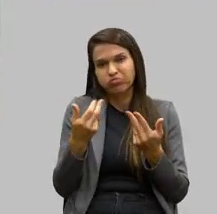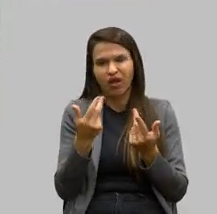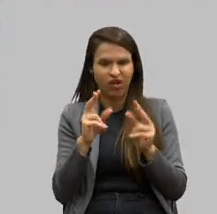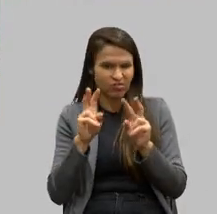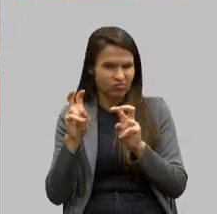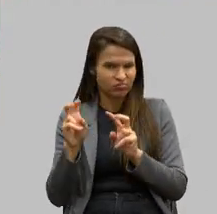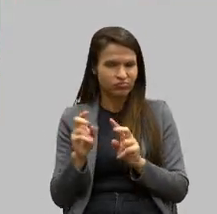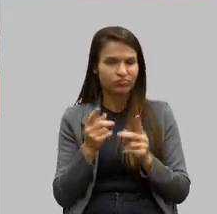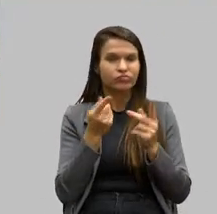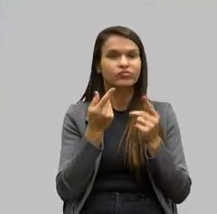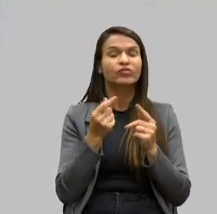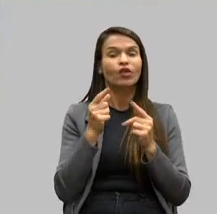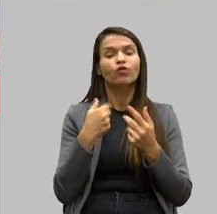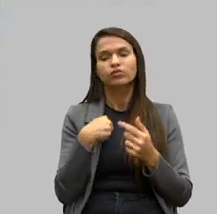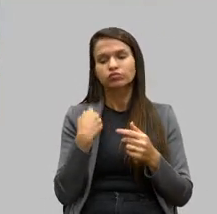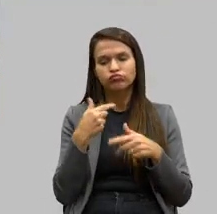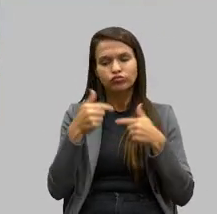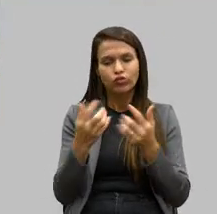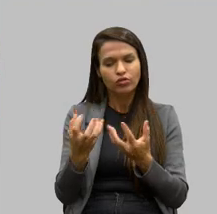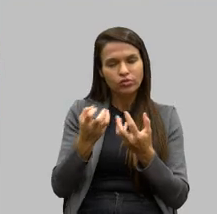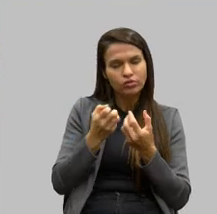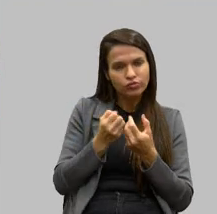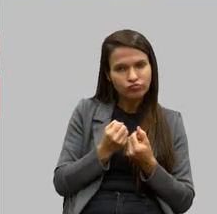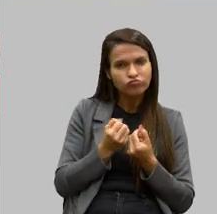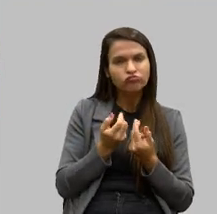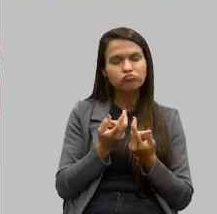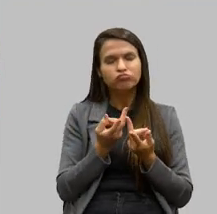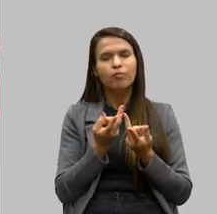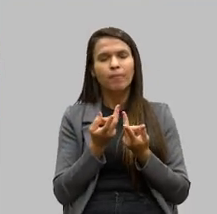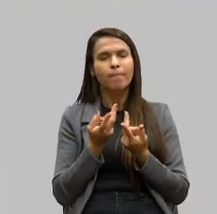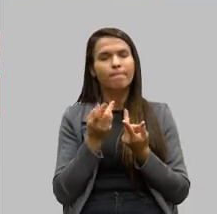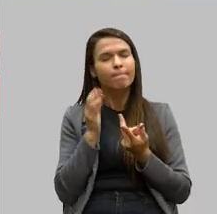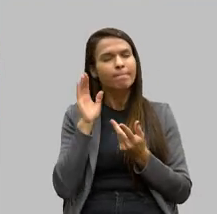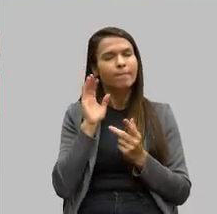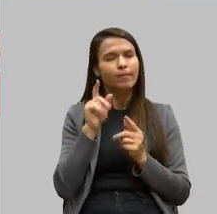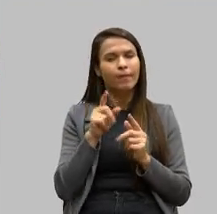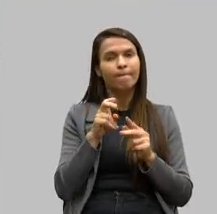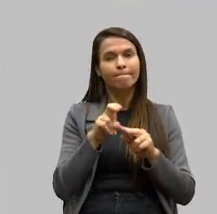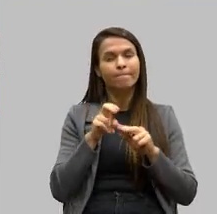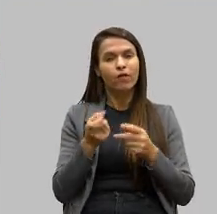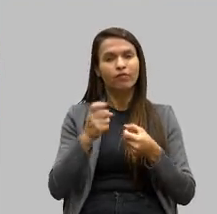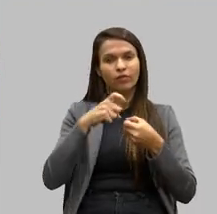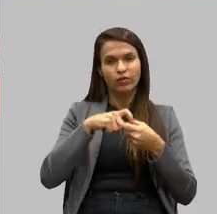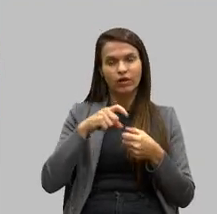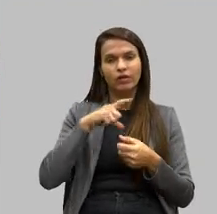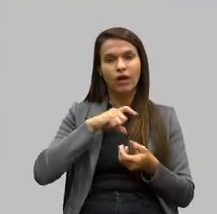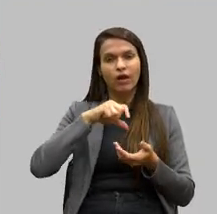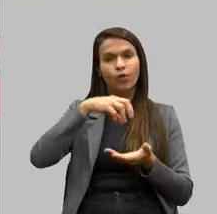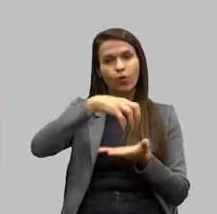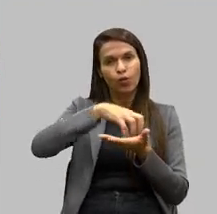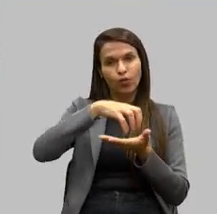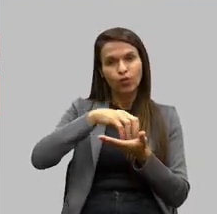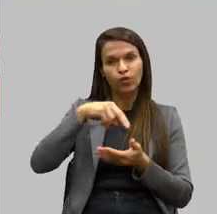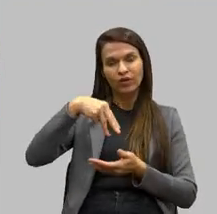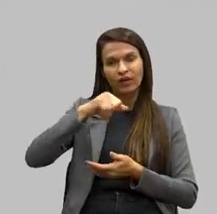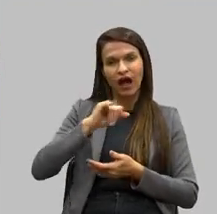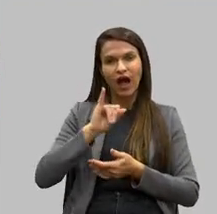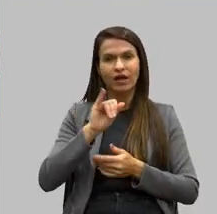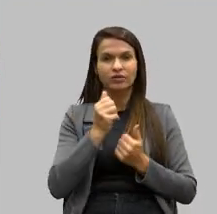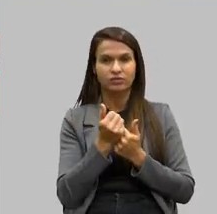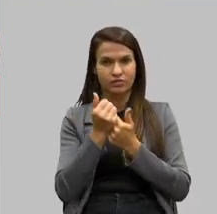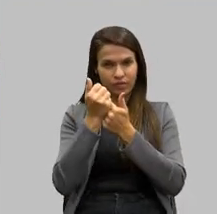trabalho de recolhida, de escuta para que ele possa retornar. Para isso, nós temos também o Núcleo NAI que nos apoia bastante.